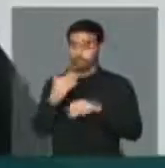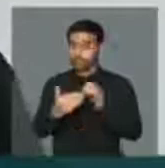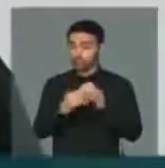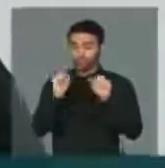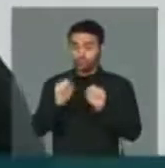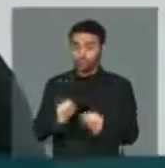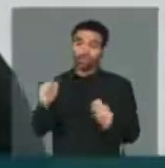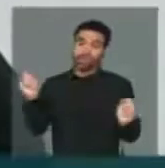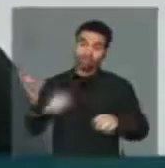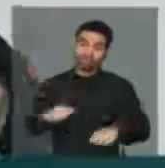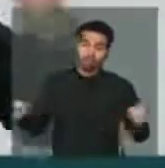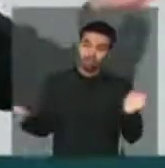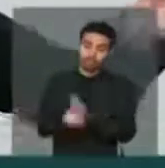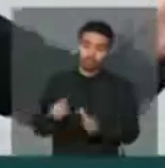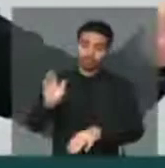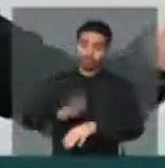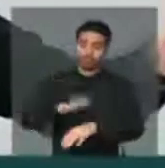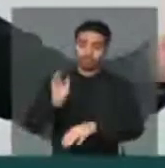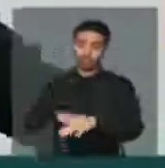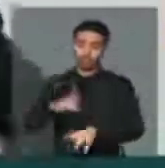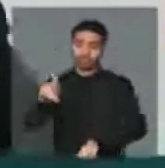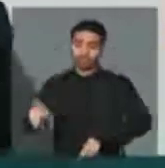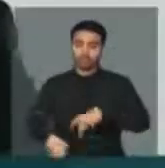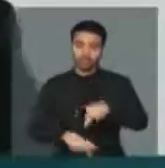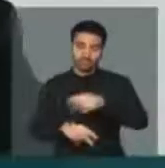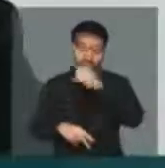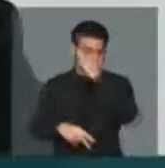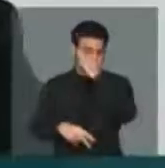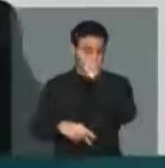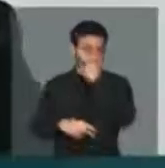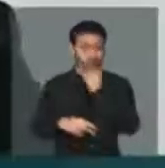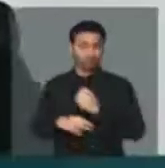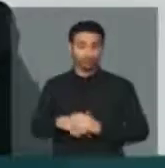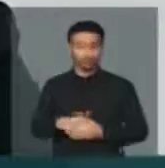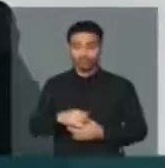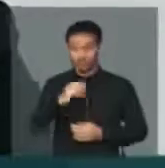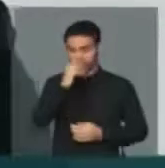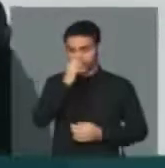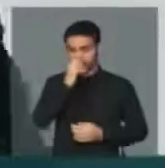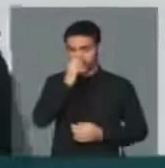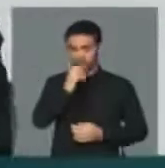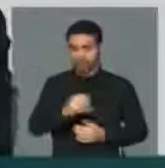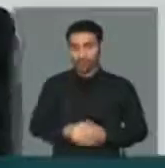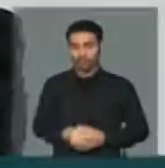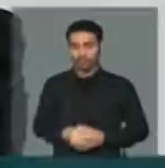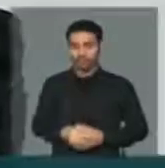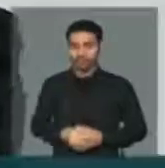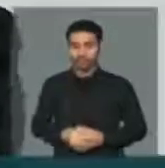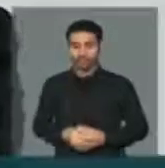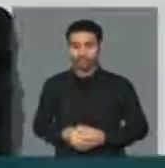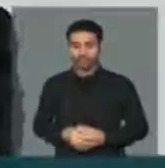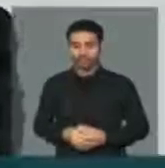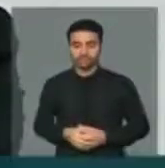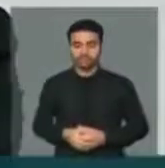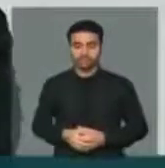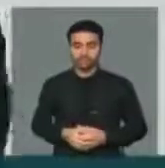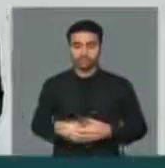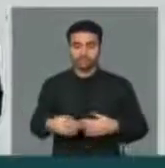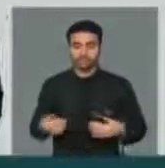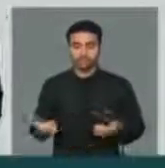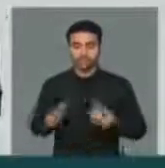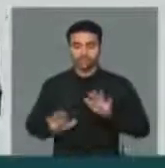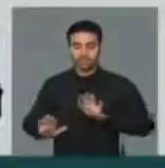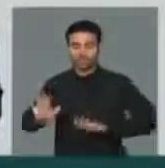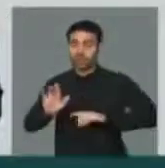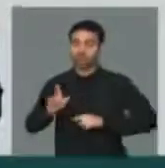na Constituição. Um tapa nas minorias e um tapa na sociedade brasileira. Então, é um cuidado que a